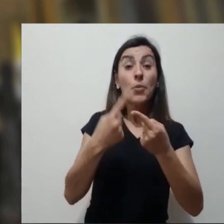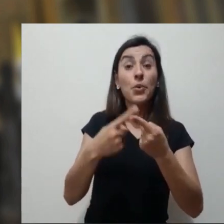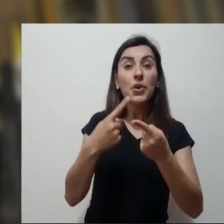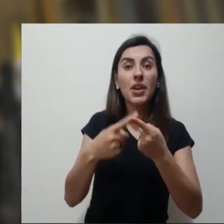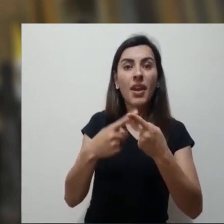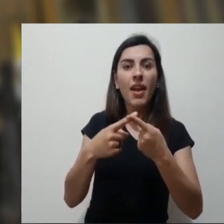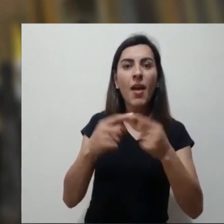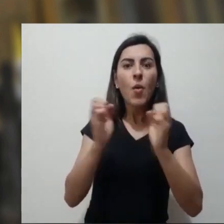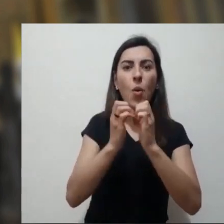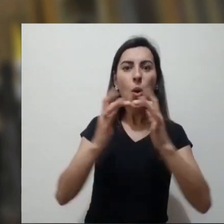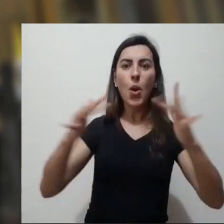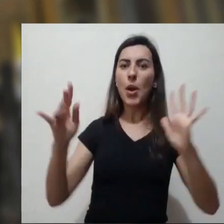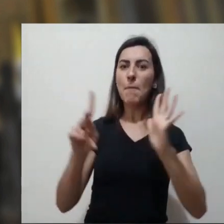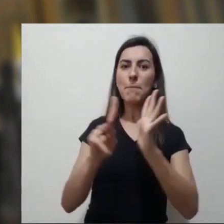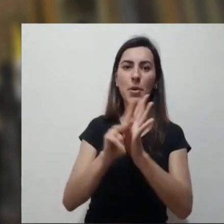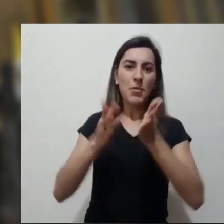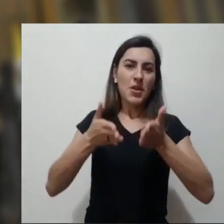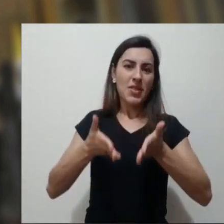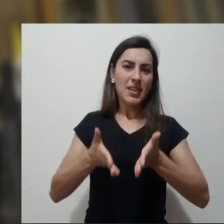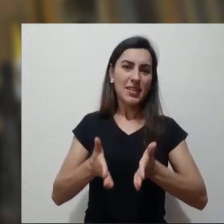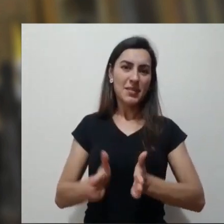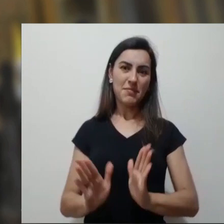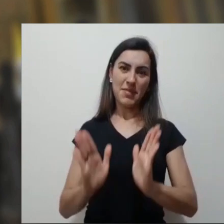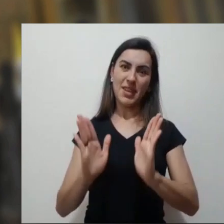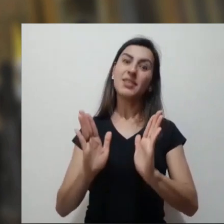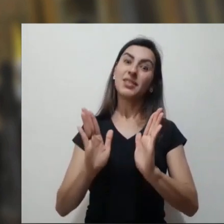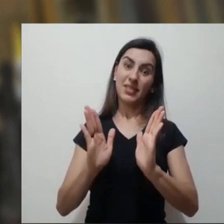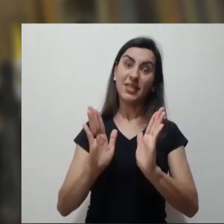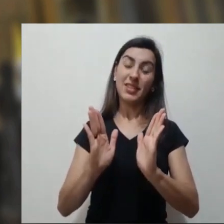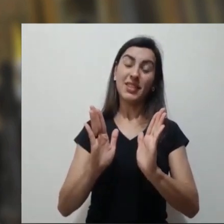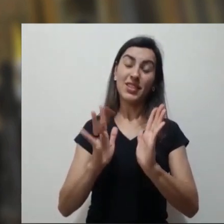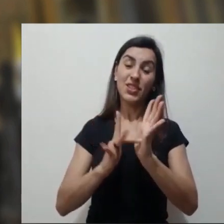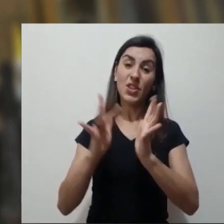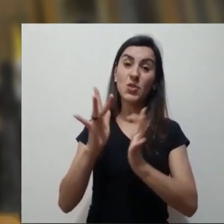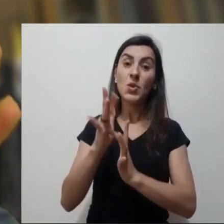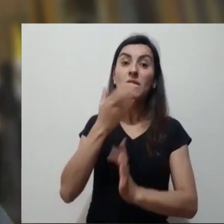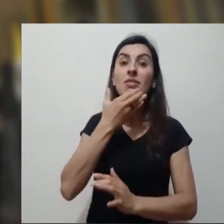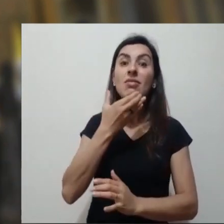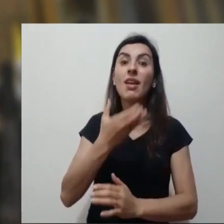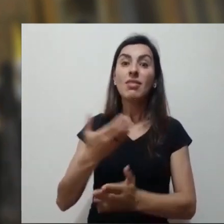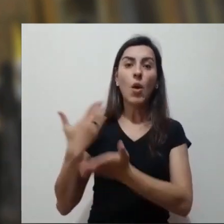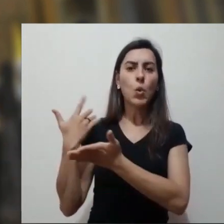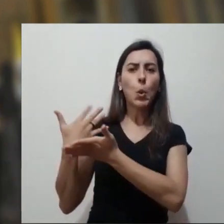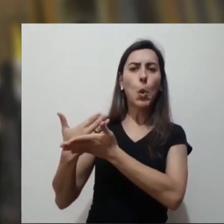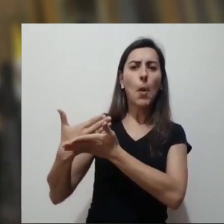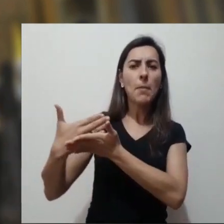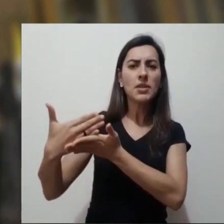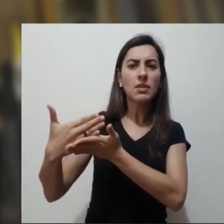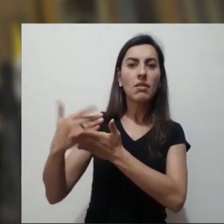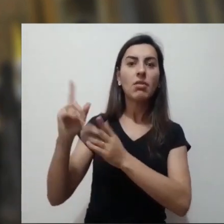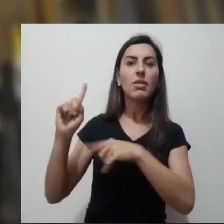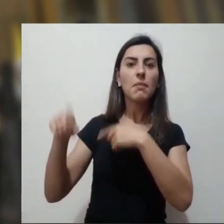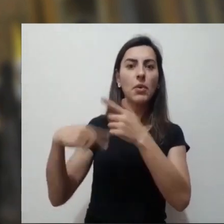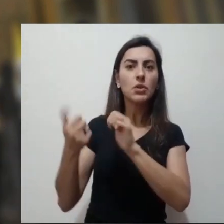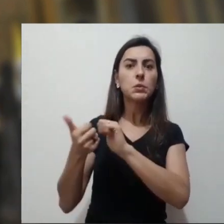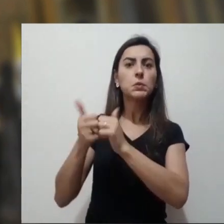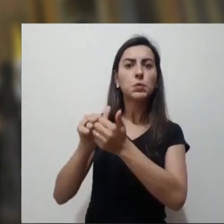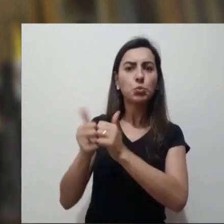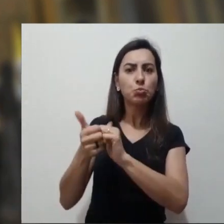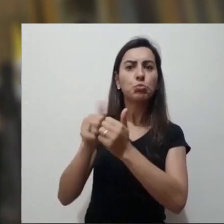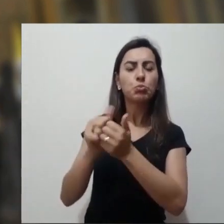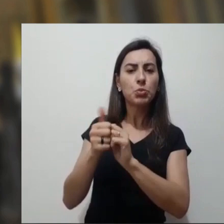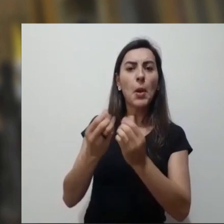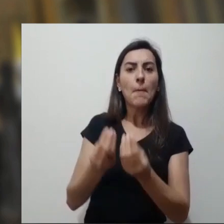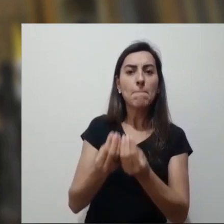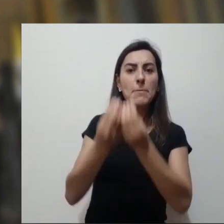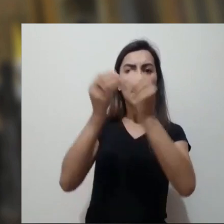Senhor, ele foi inicialmente rezado no Natal e depois nas solenidades e também